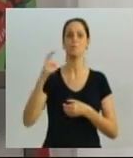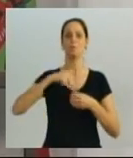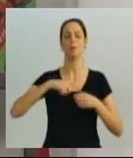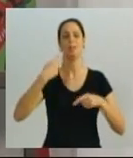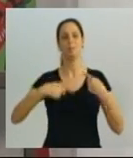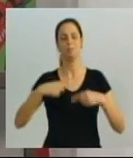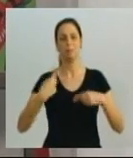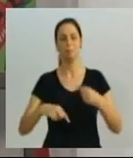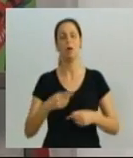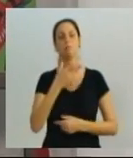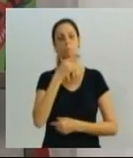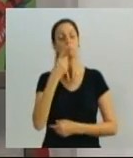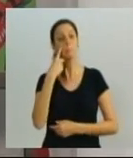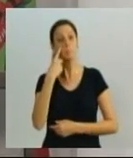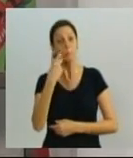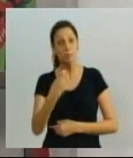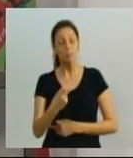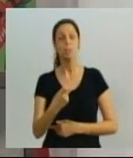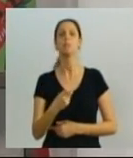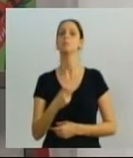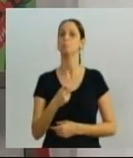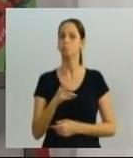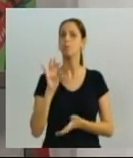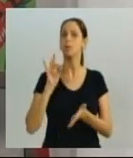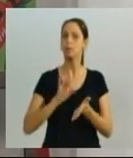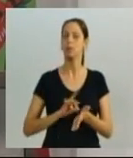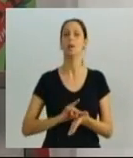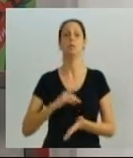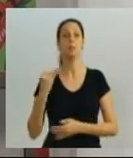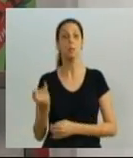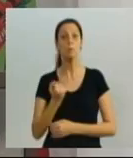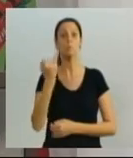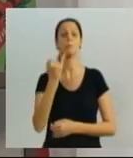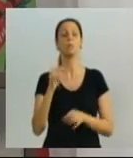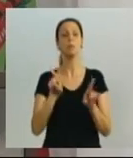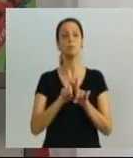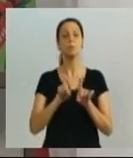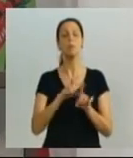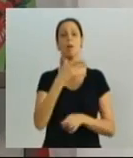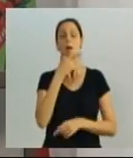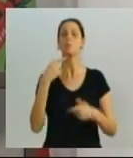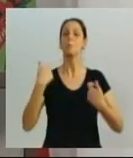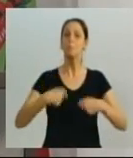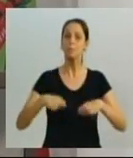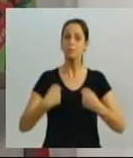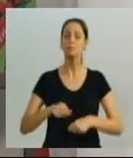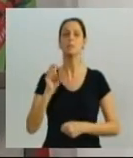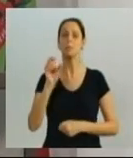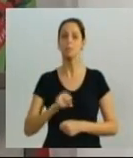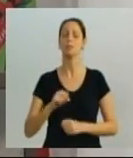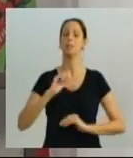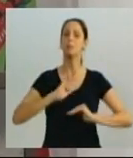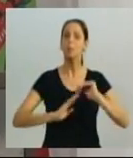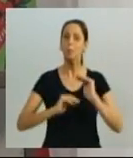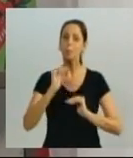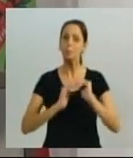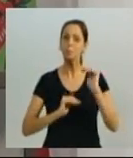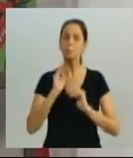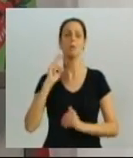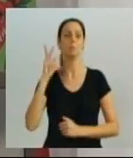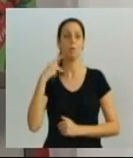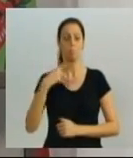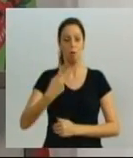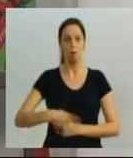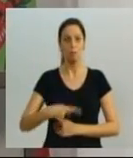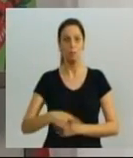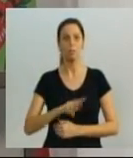extremamente interessante, extremamente bacana. Acho que a gente tem que fazer, sim, essa construção da política